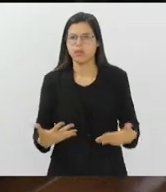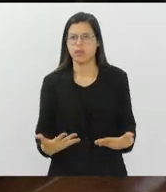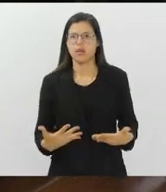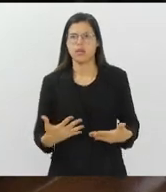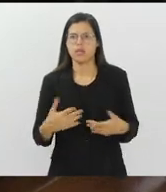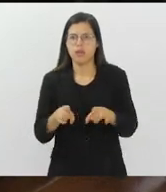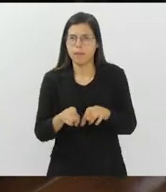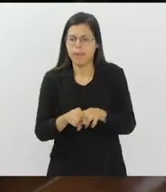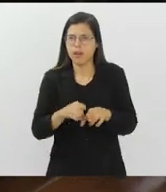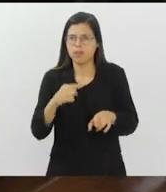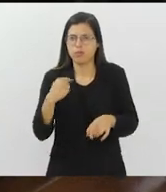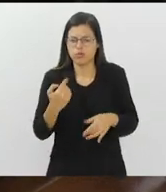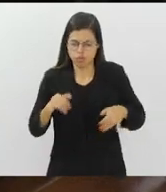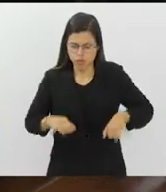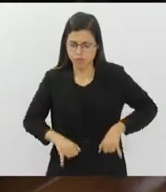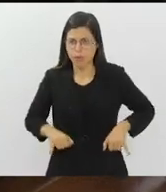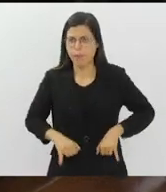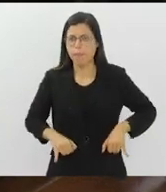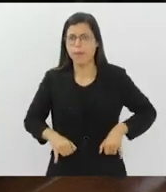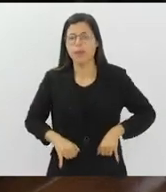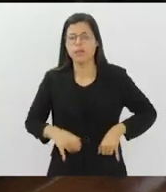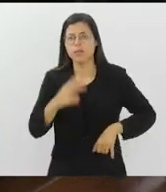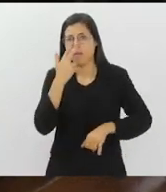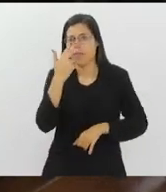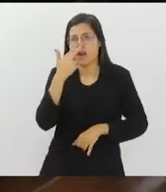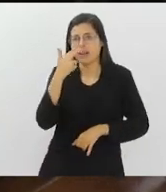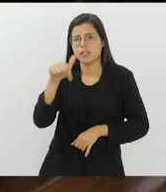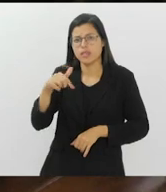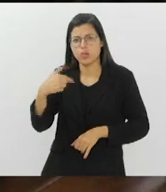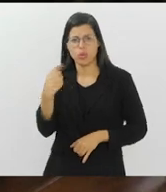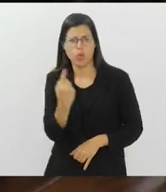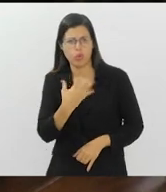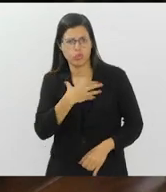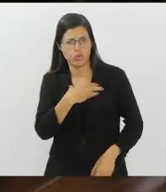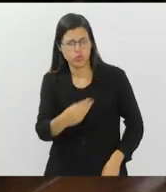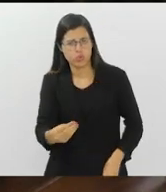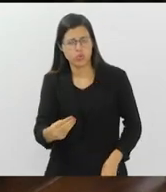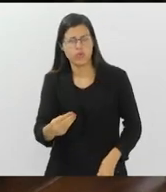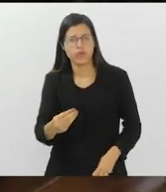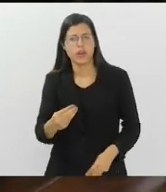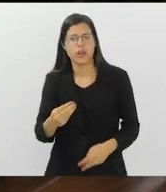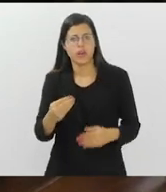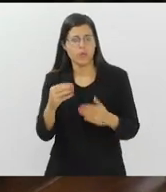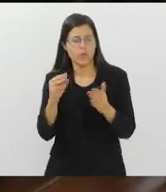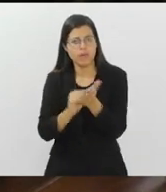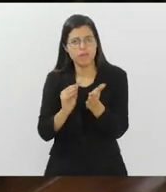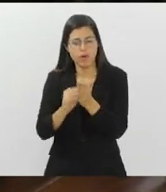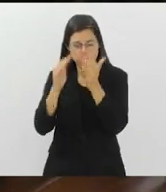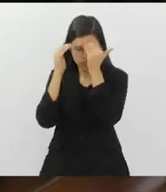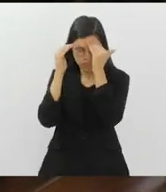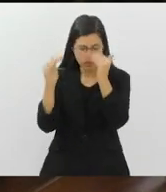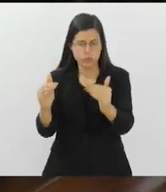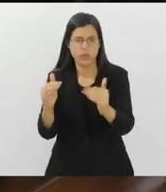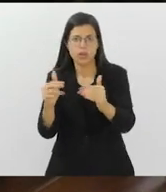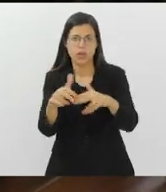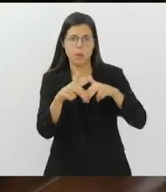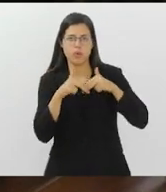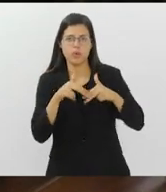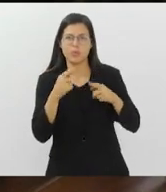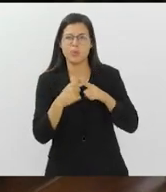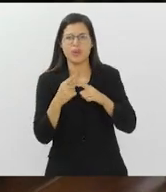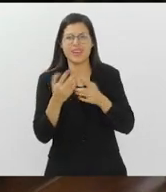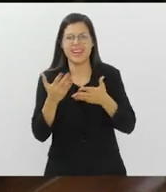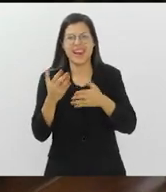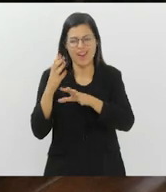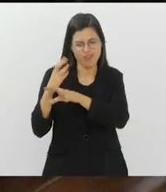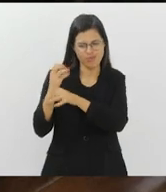parece não ter fim, onde o bem-estar de nossos filhos está sendo negligenciado em nome dos lucros. Cada dia é uma